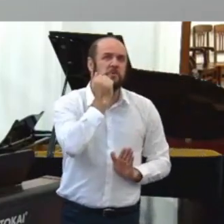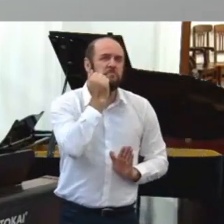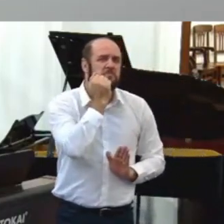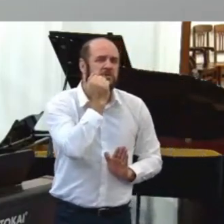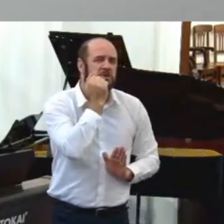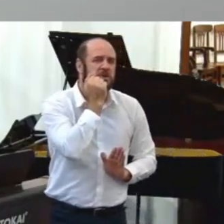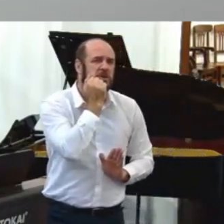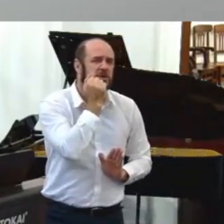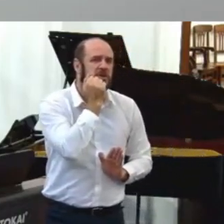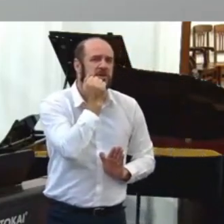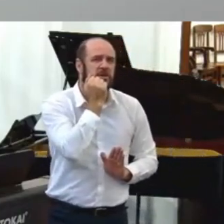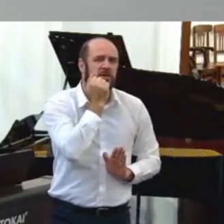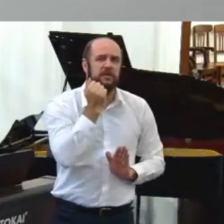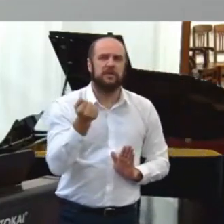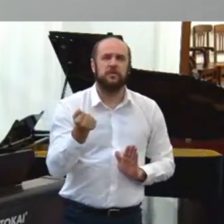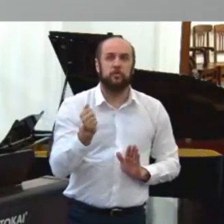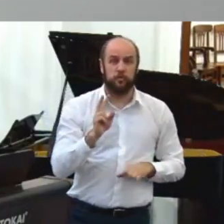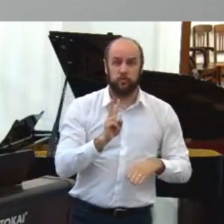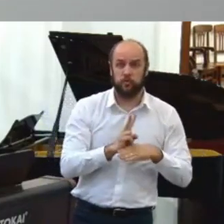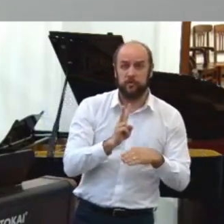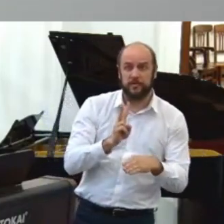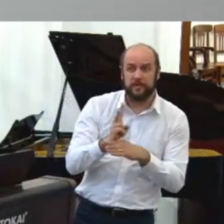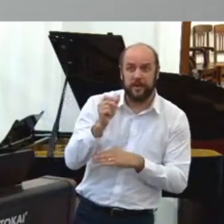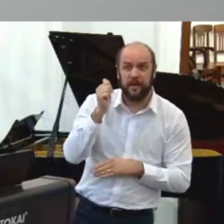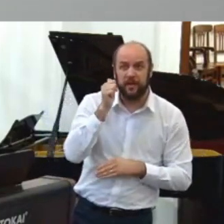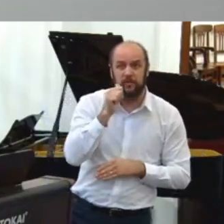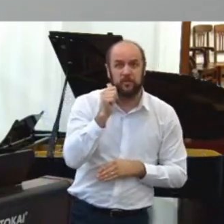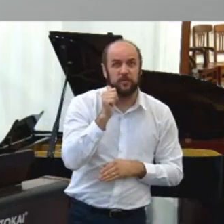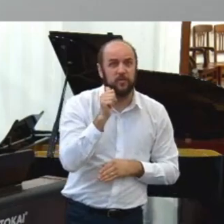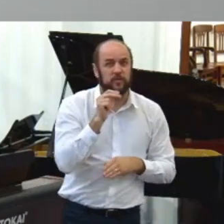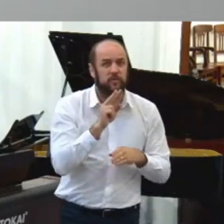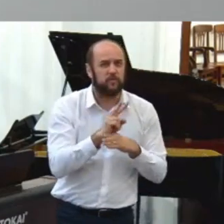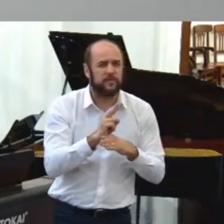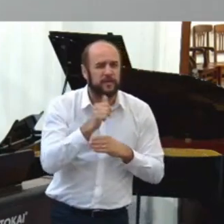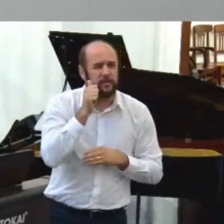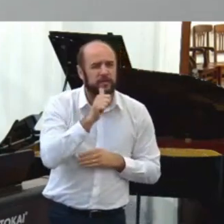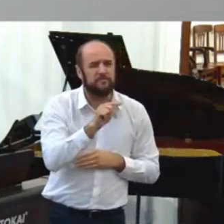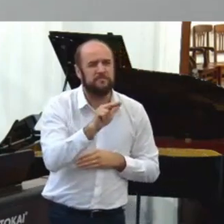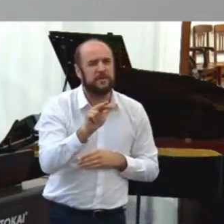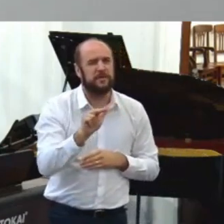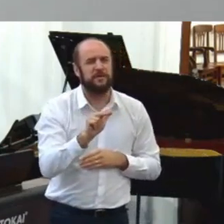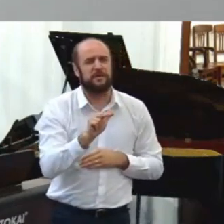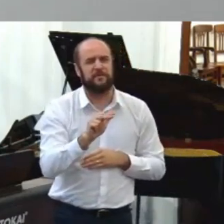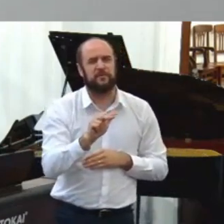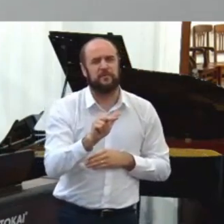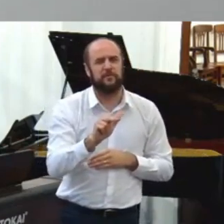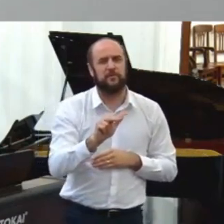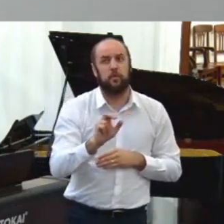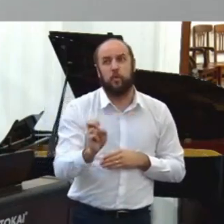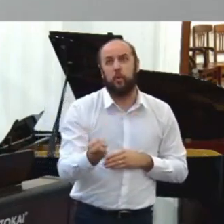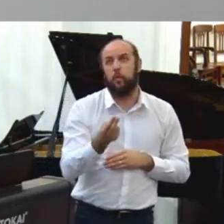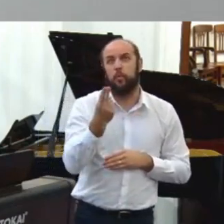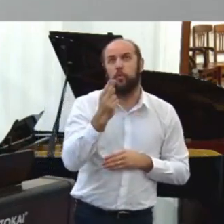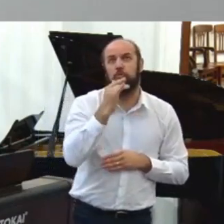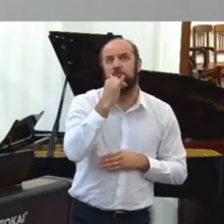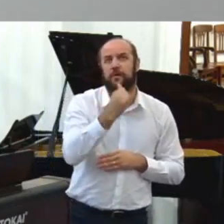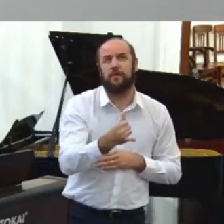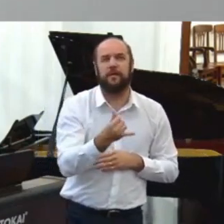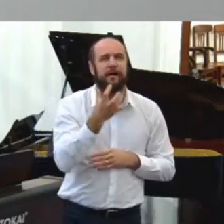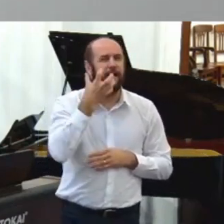mãe, da generosidade, do cuidado quase maternal de sua irmã,